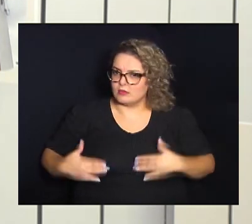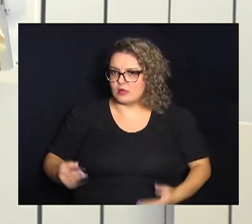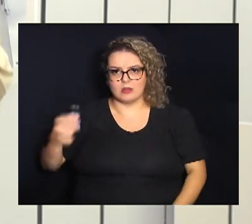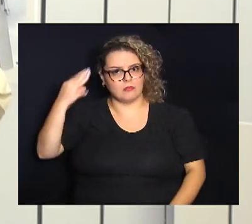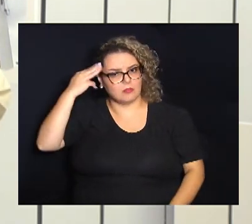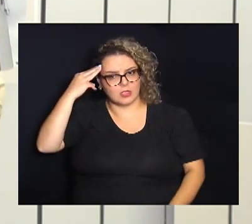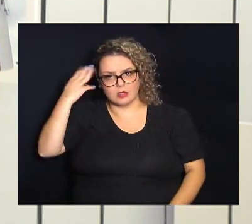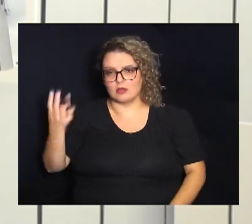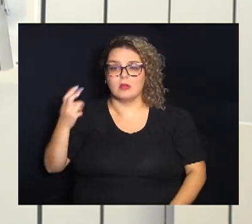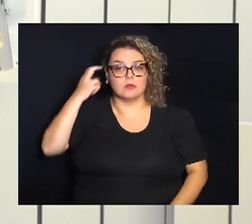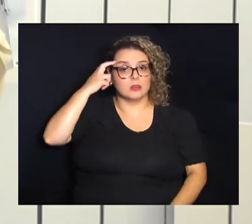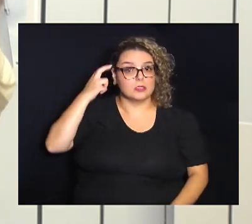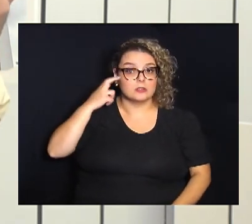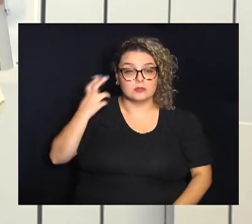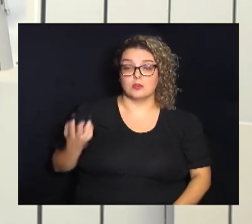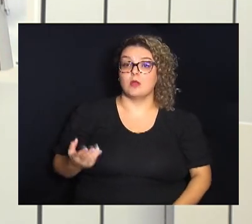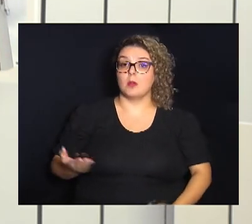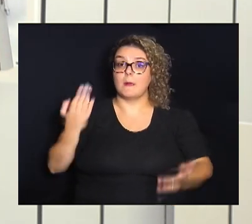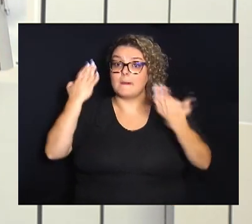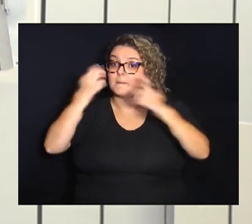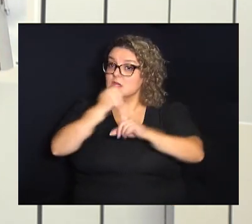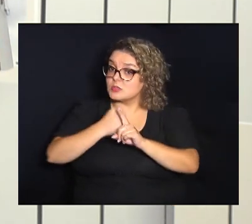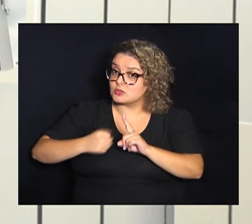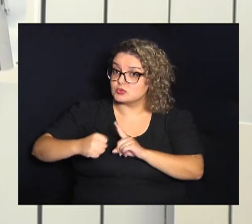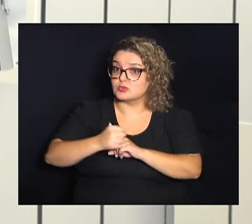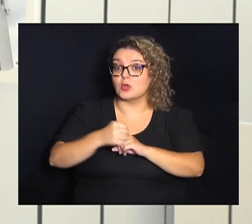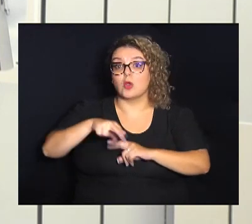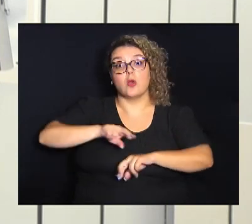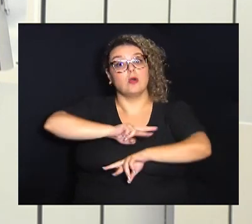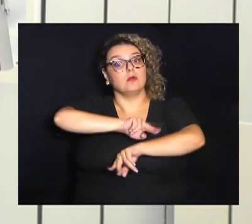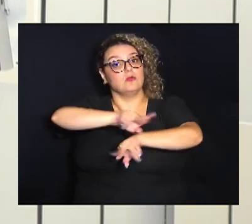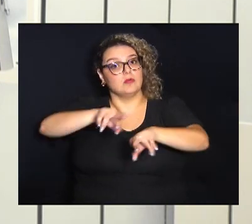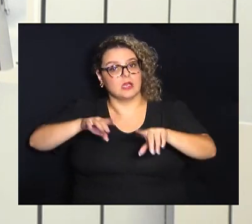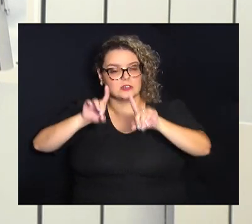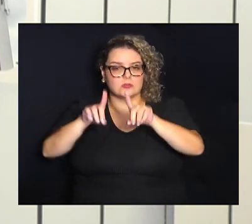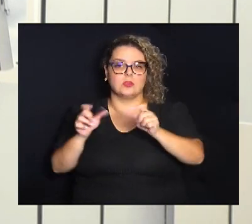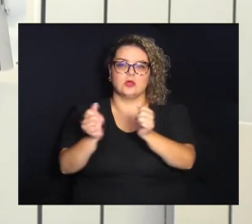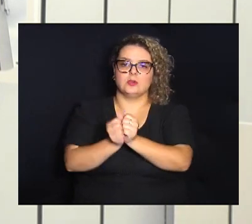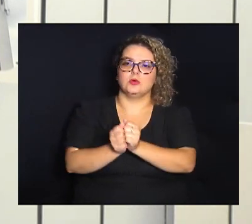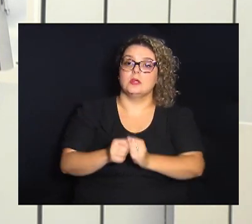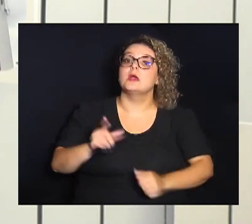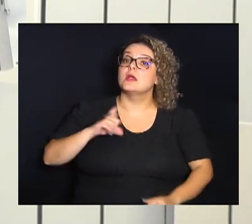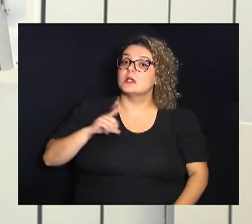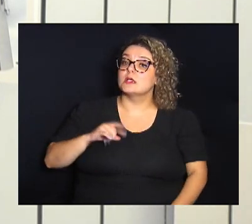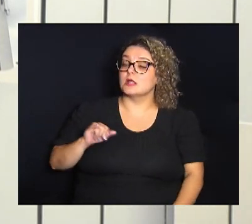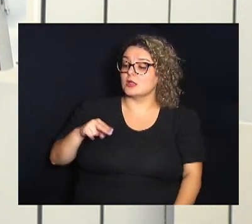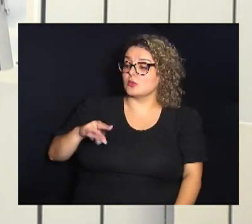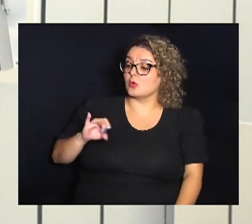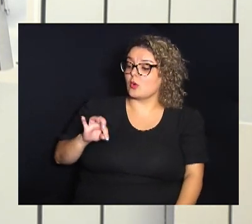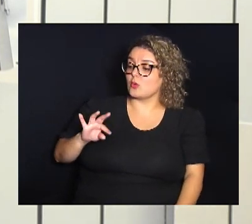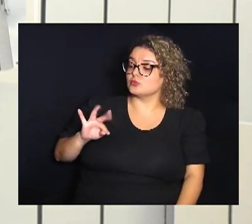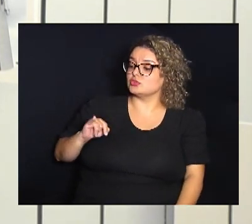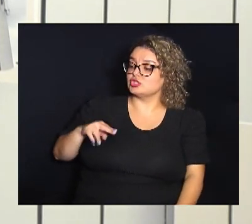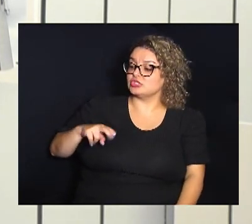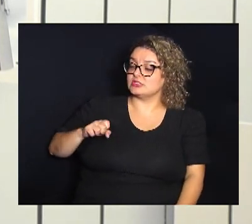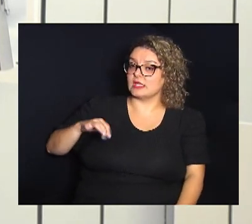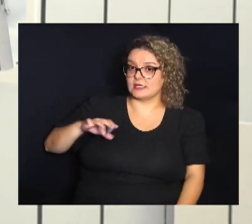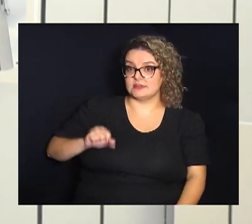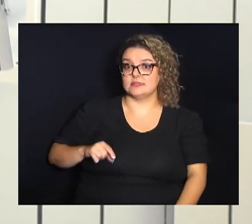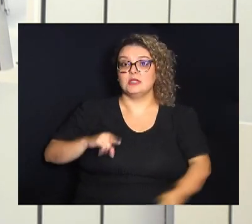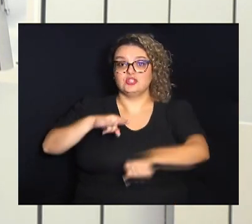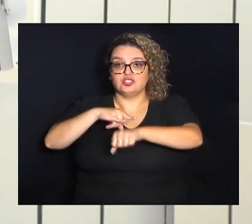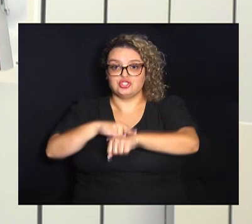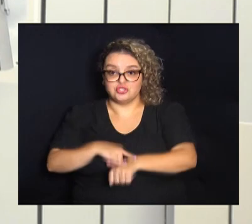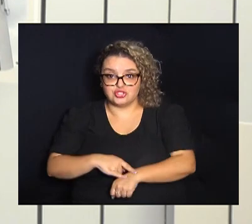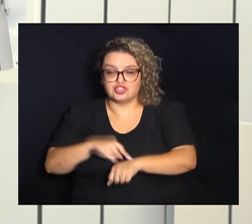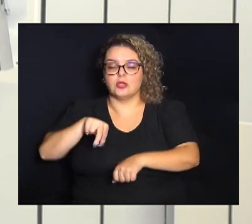mental, intelectual, psicossocial ou múltipla, que causem incontinência urinária ou fecal. O projeto